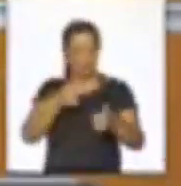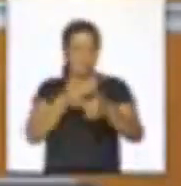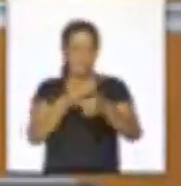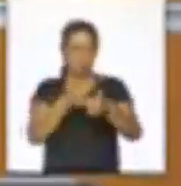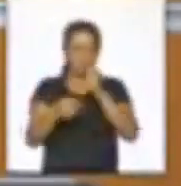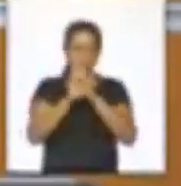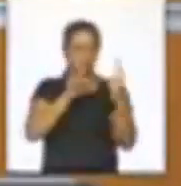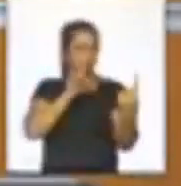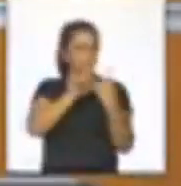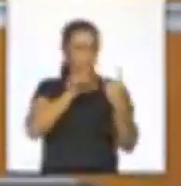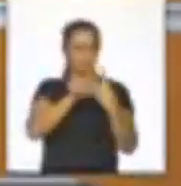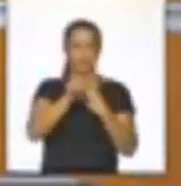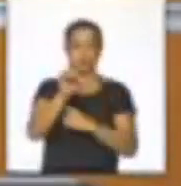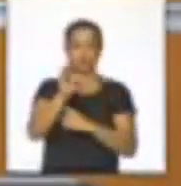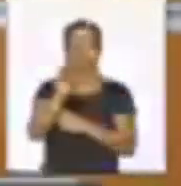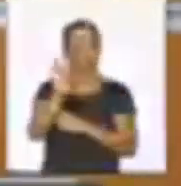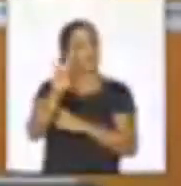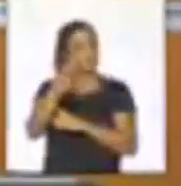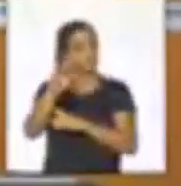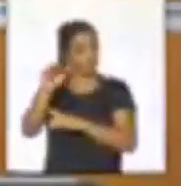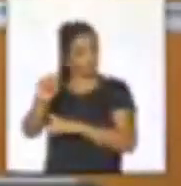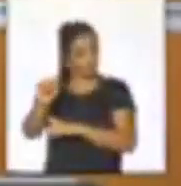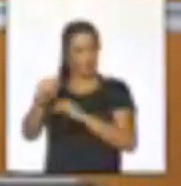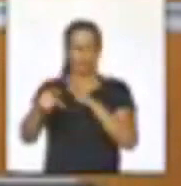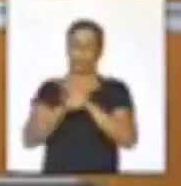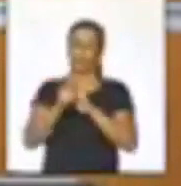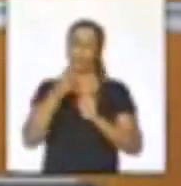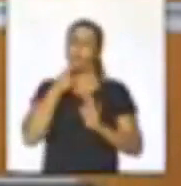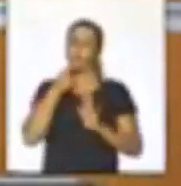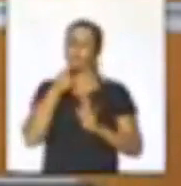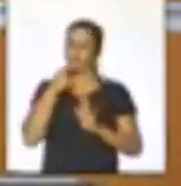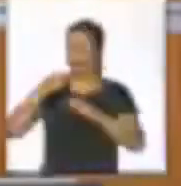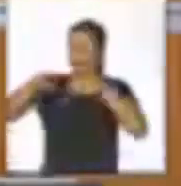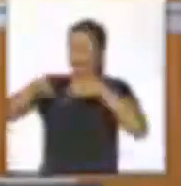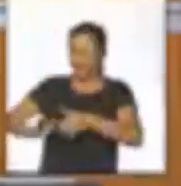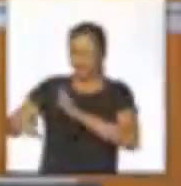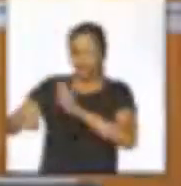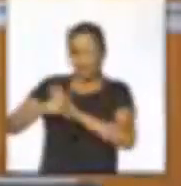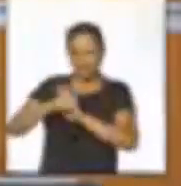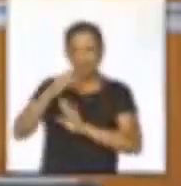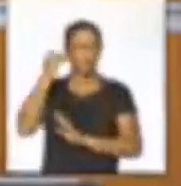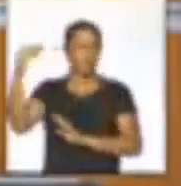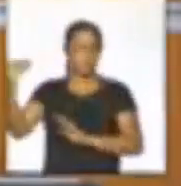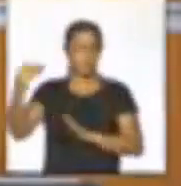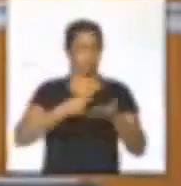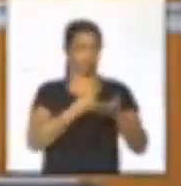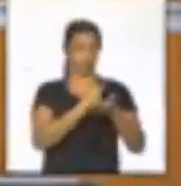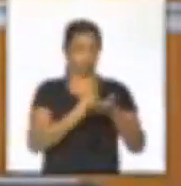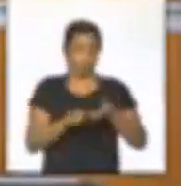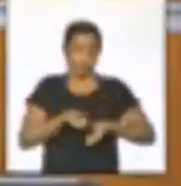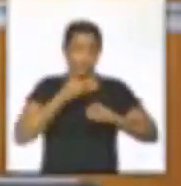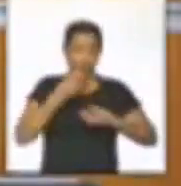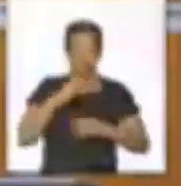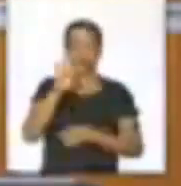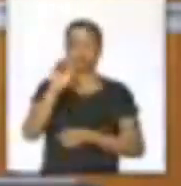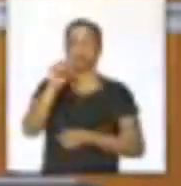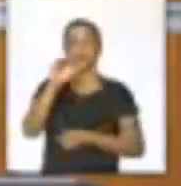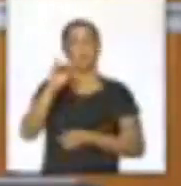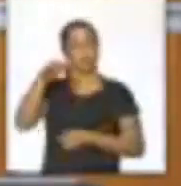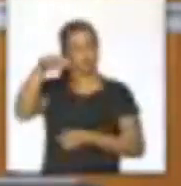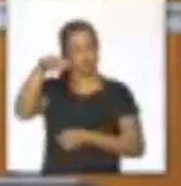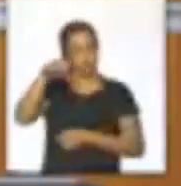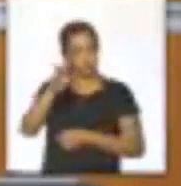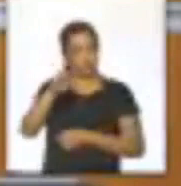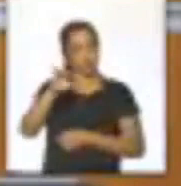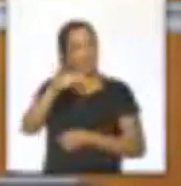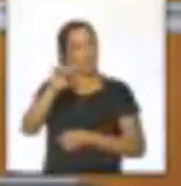Dutra, terra do saudoso poeta Cassiano Ricardo. Eu estou falando precisamente de São José dos Campos, interior de